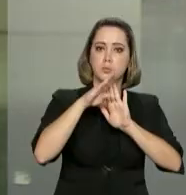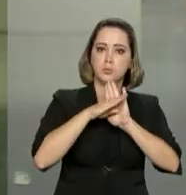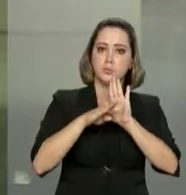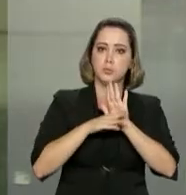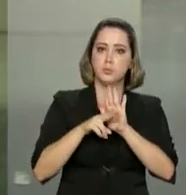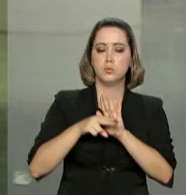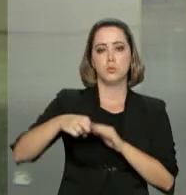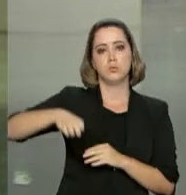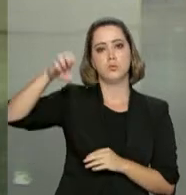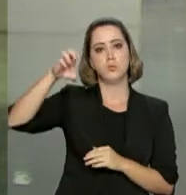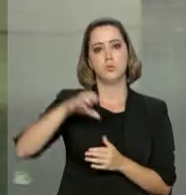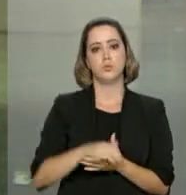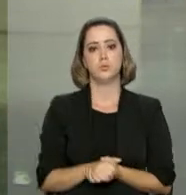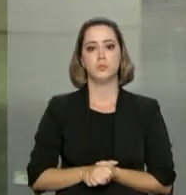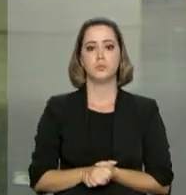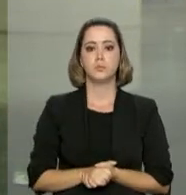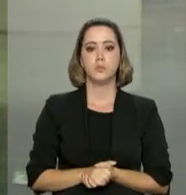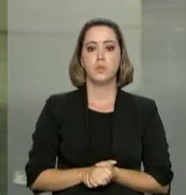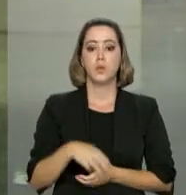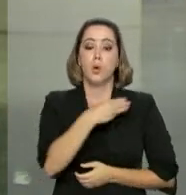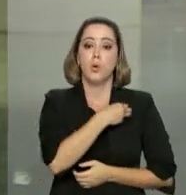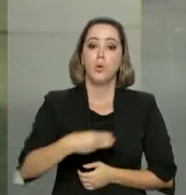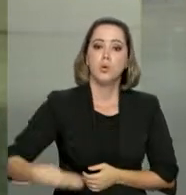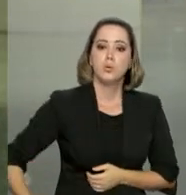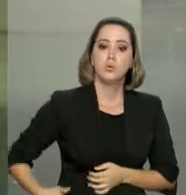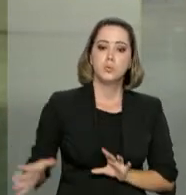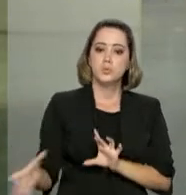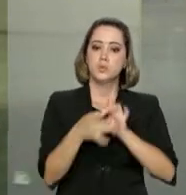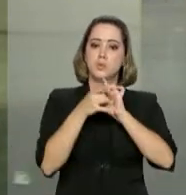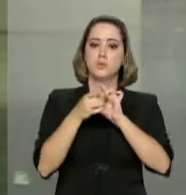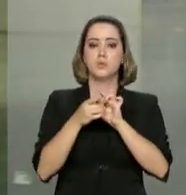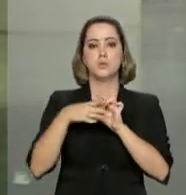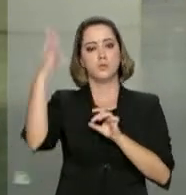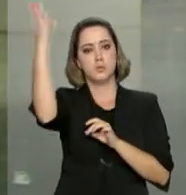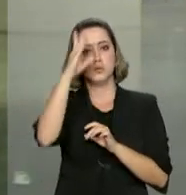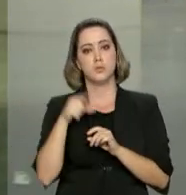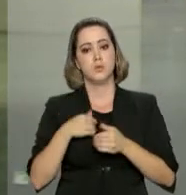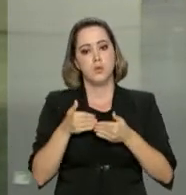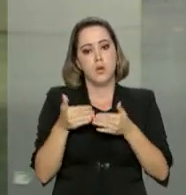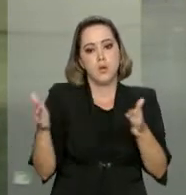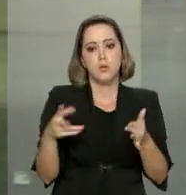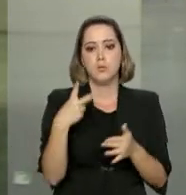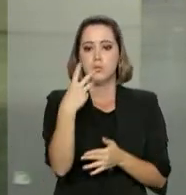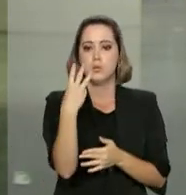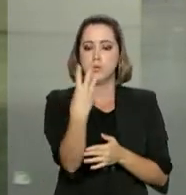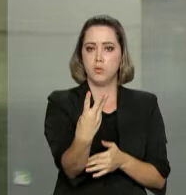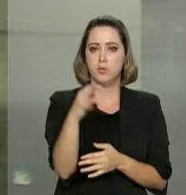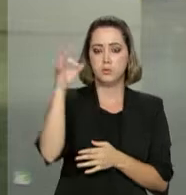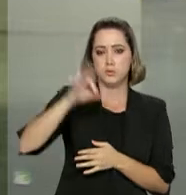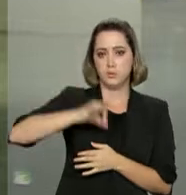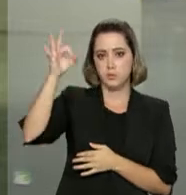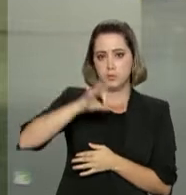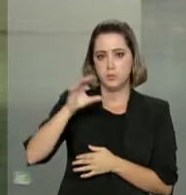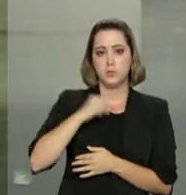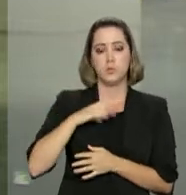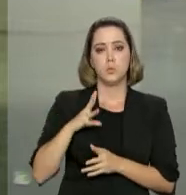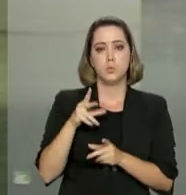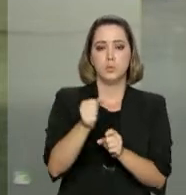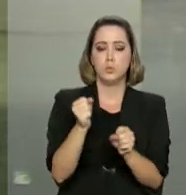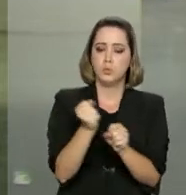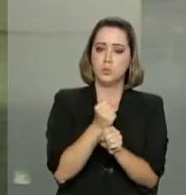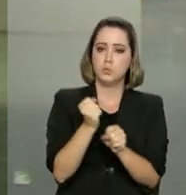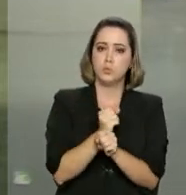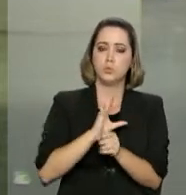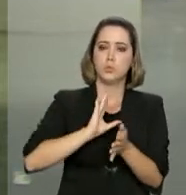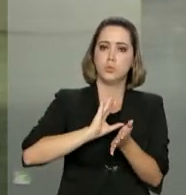Nordeste. O Ministério da Integração Nacional ampliou em 23% os recursos para as obras